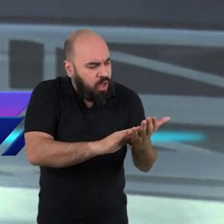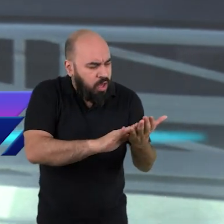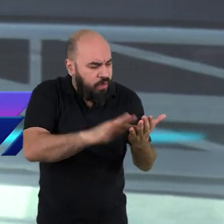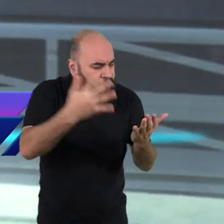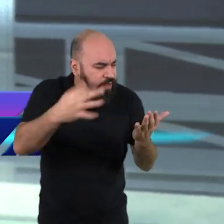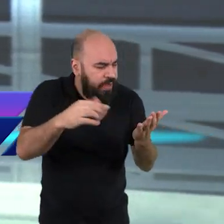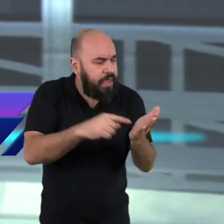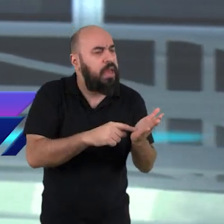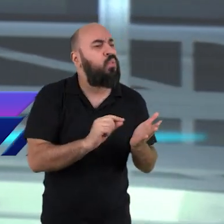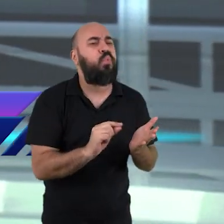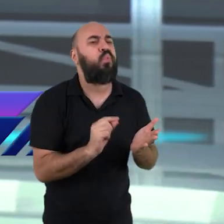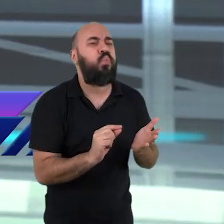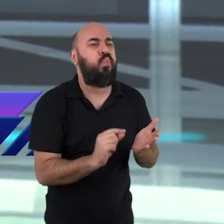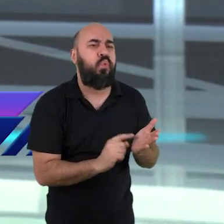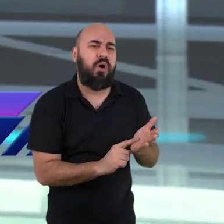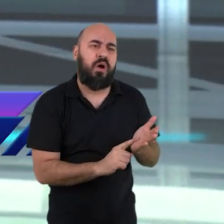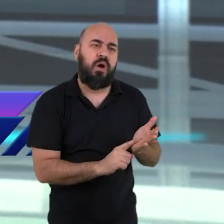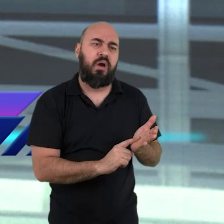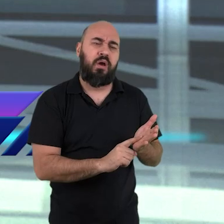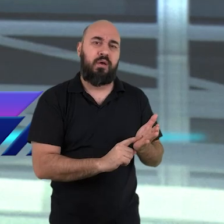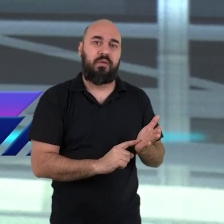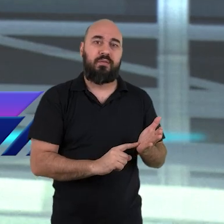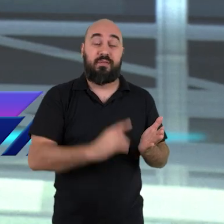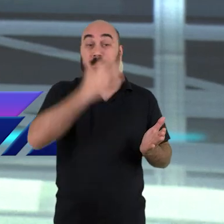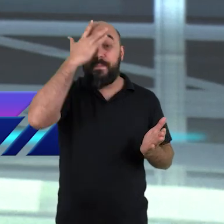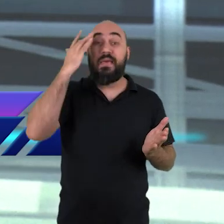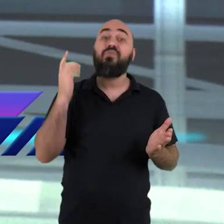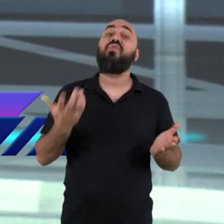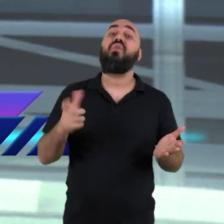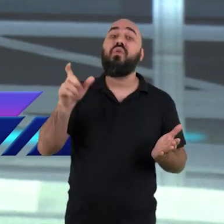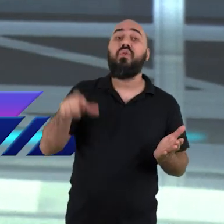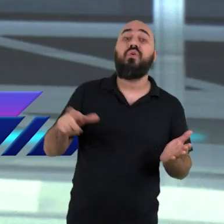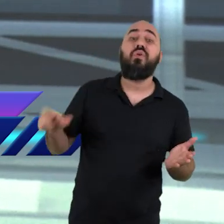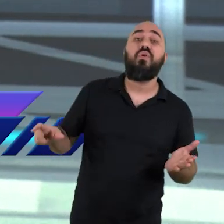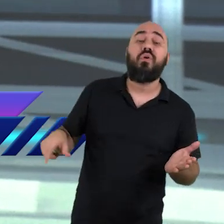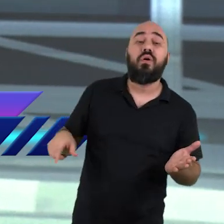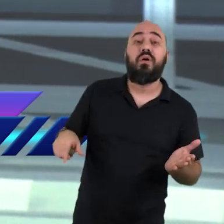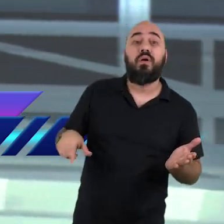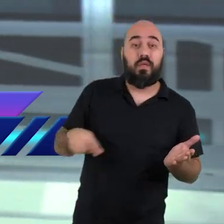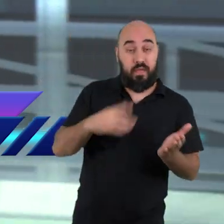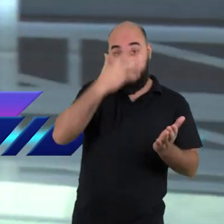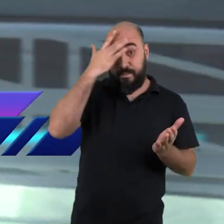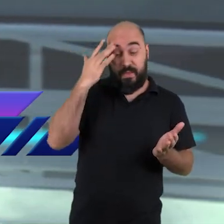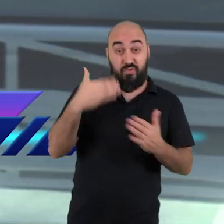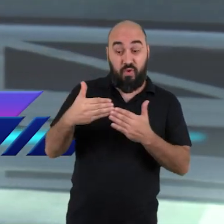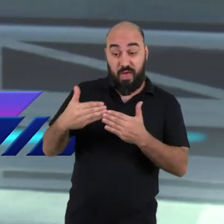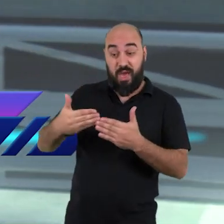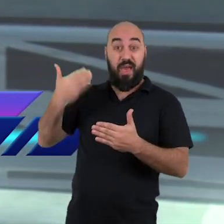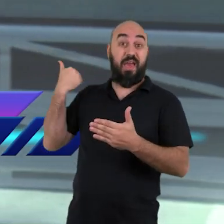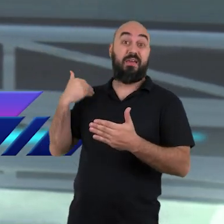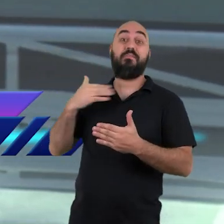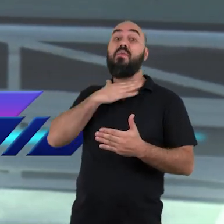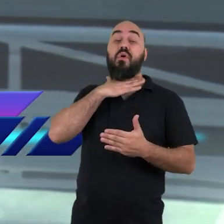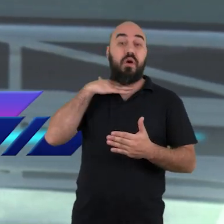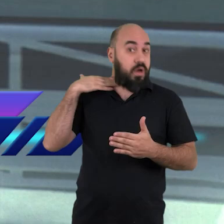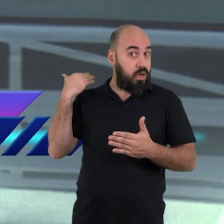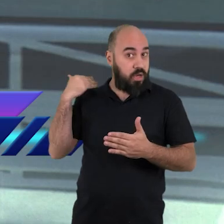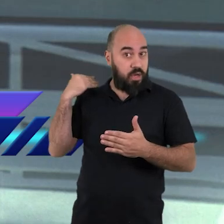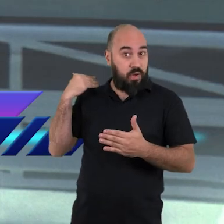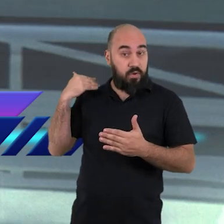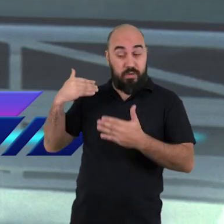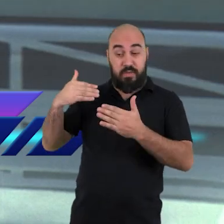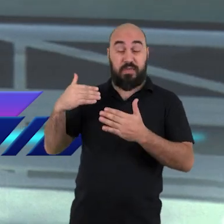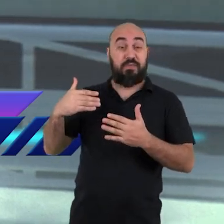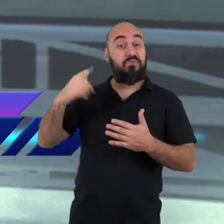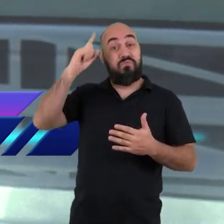Que feridas são essas nos teus pés? Quem são essas pessoas? São aqueles que morreram antes da vinda de Jesus? São aqueles